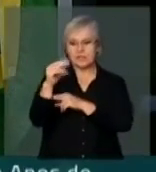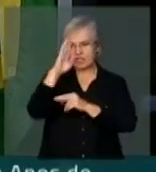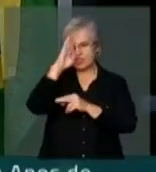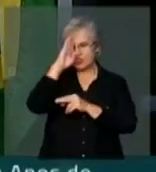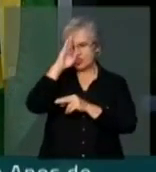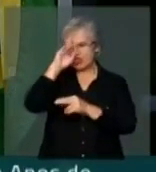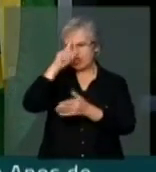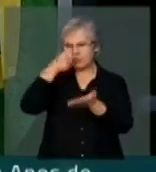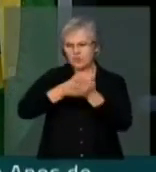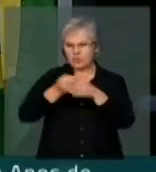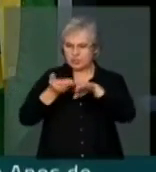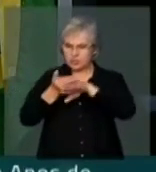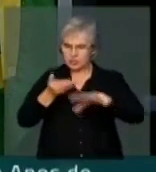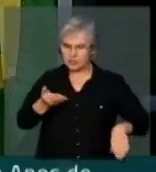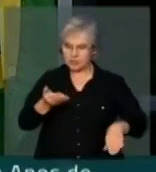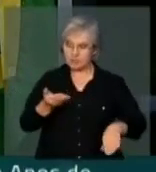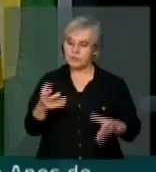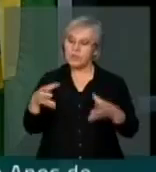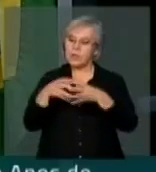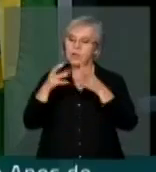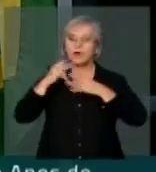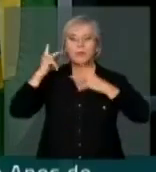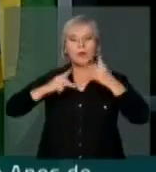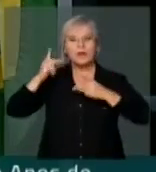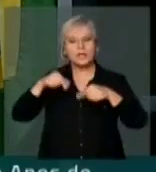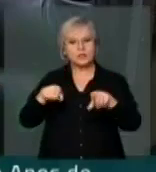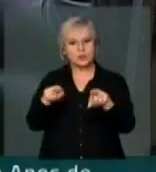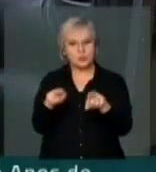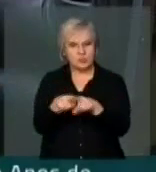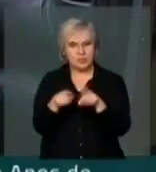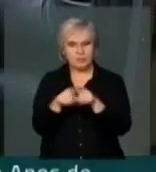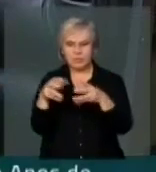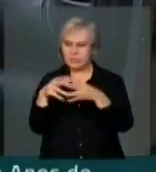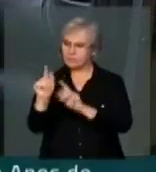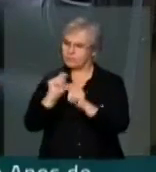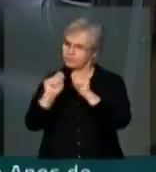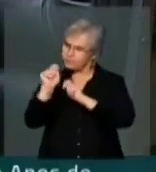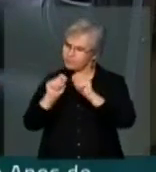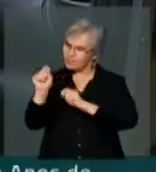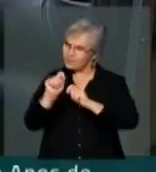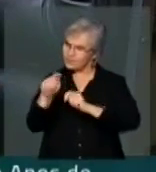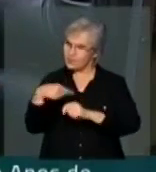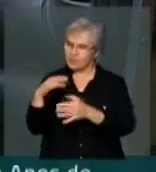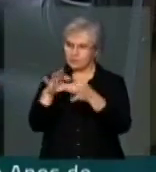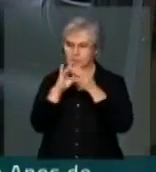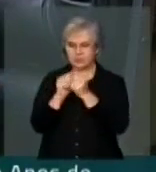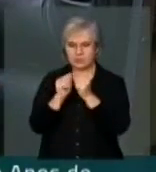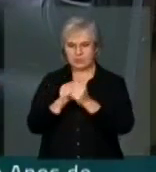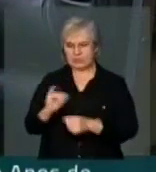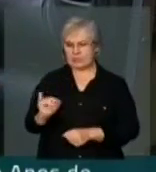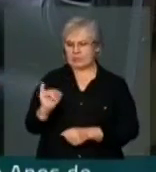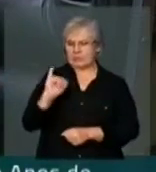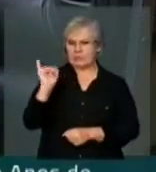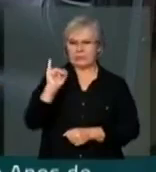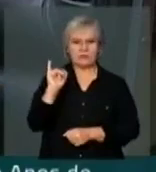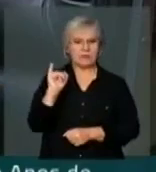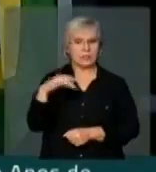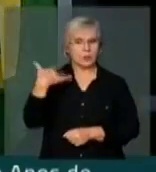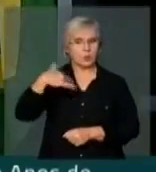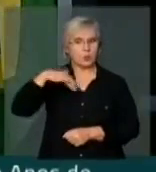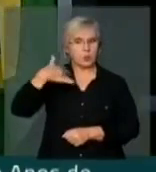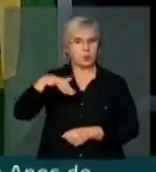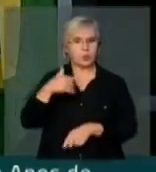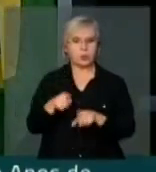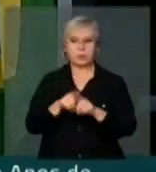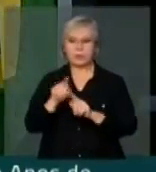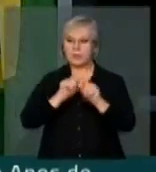Estado. Não só no quadro político, mas também nos econômico, convivíamos com uma inflação de 3 dígitos e uma